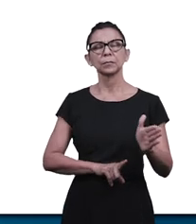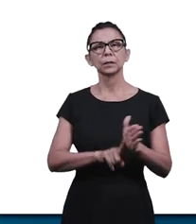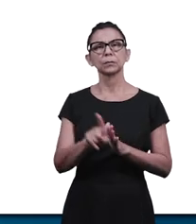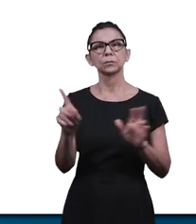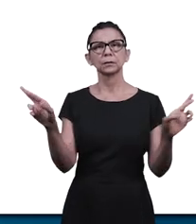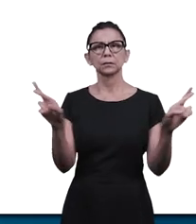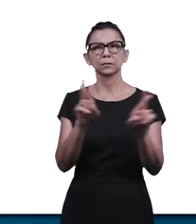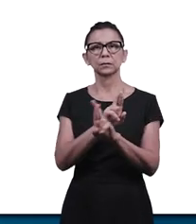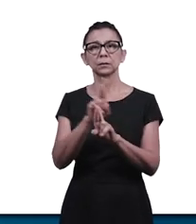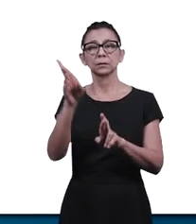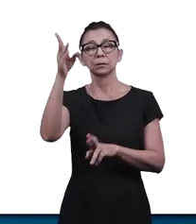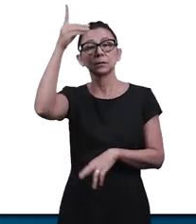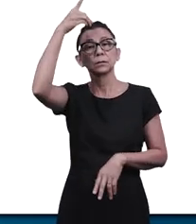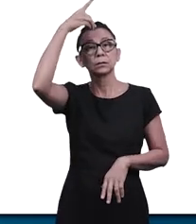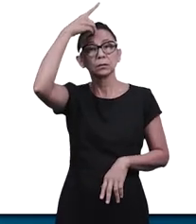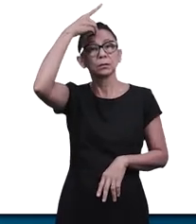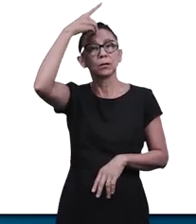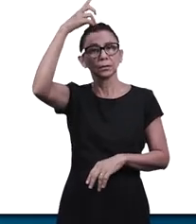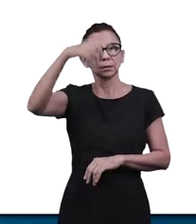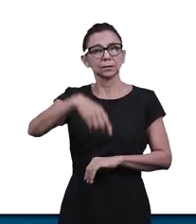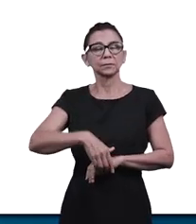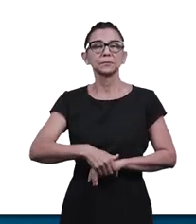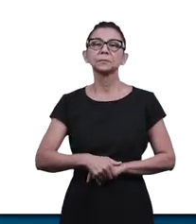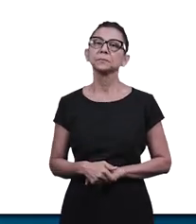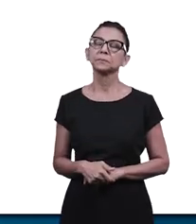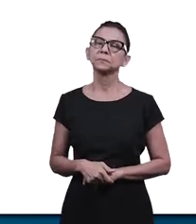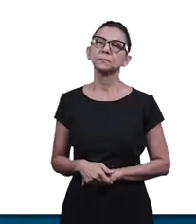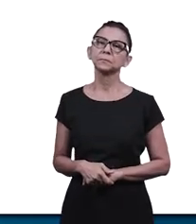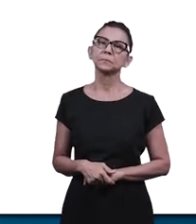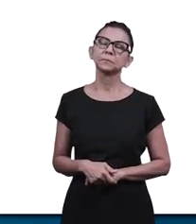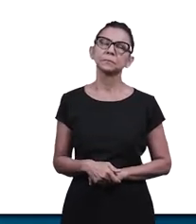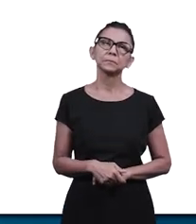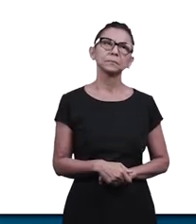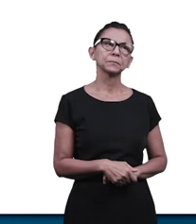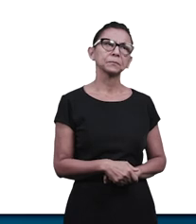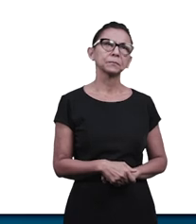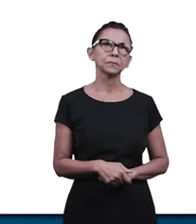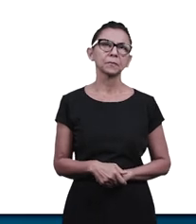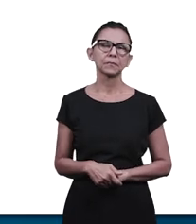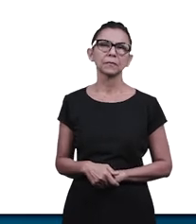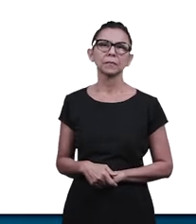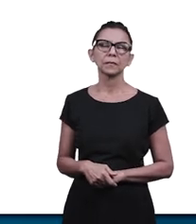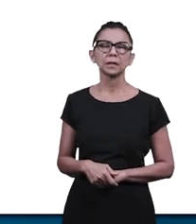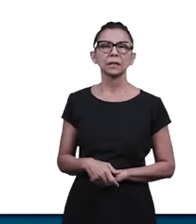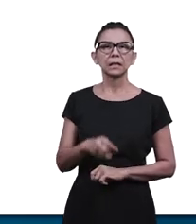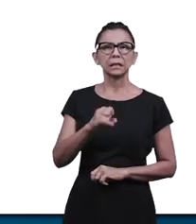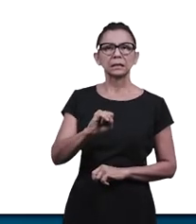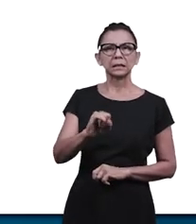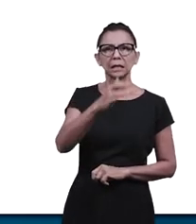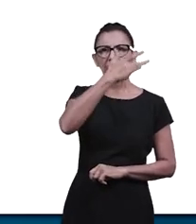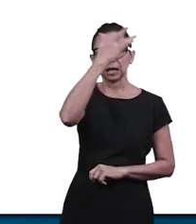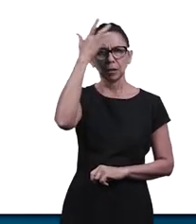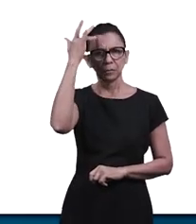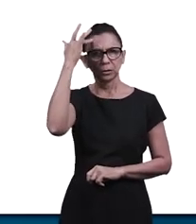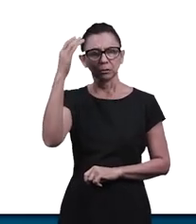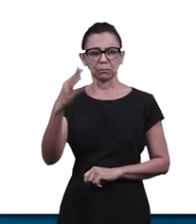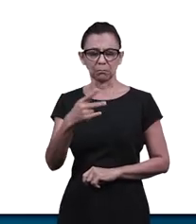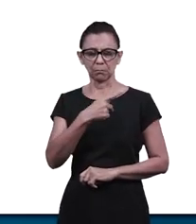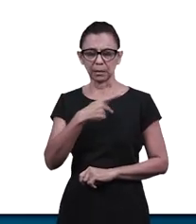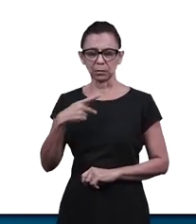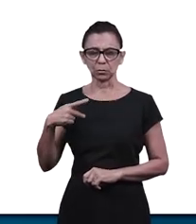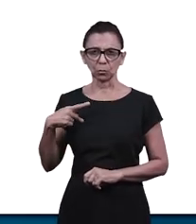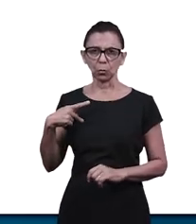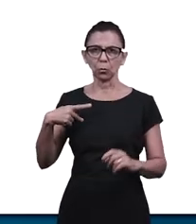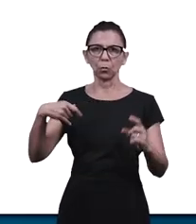relacionada aos dons espirituais, ela diz o seguinte: alguém, ainda que seja pastor, ungido